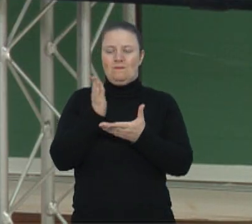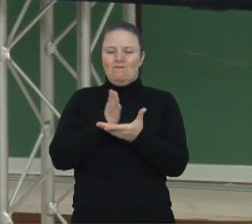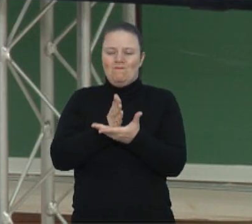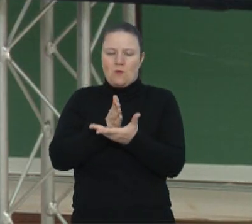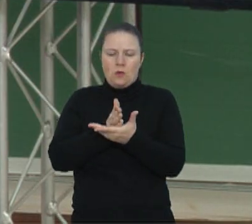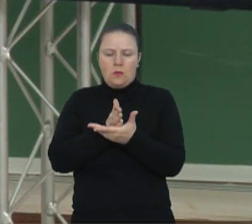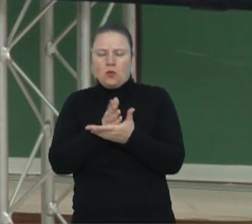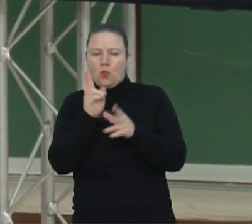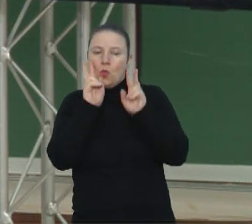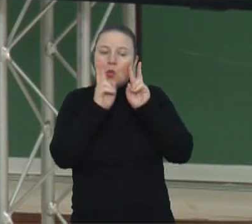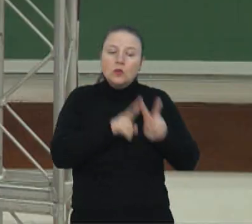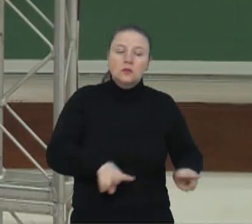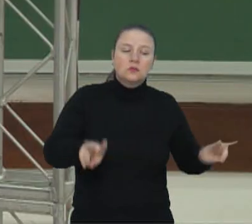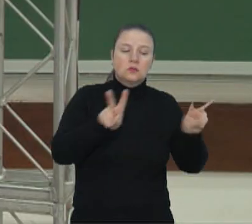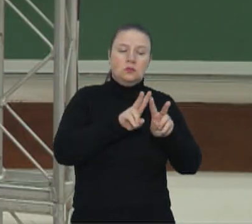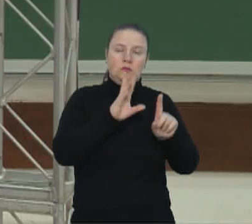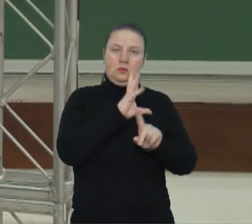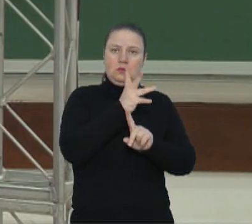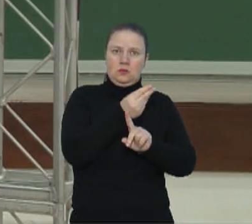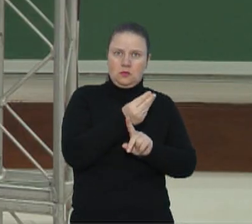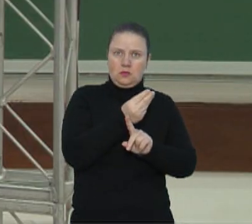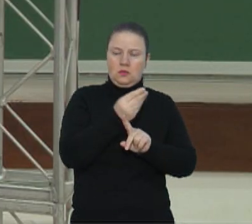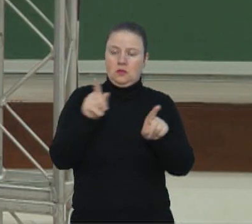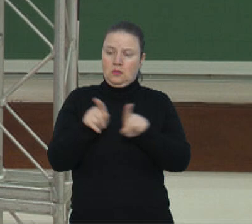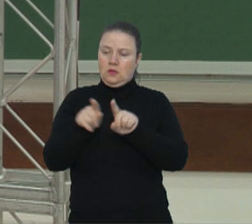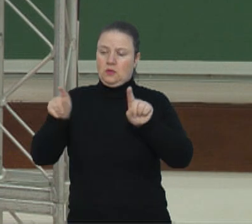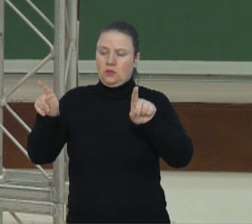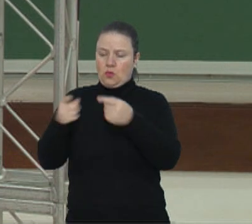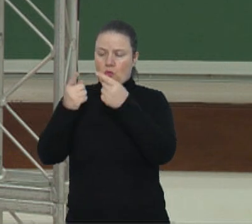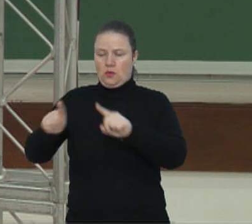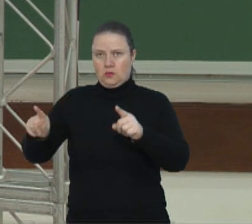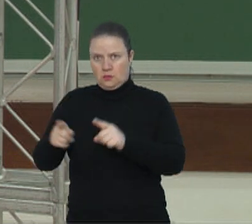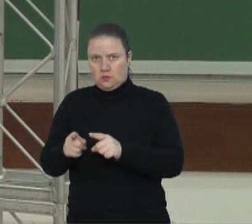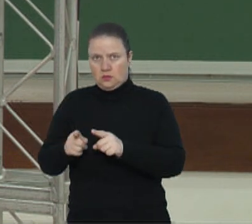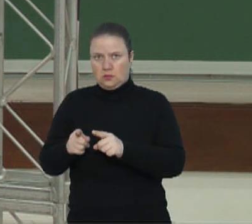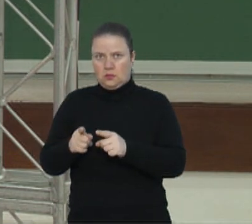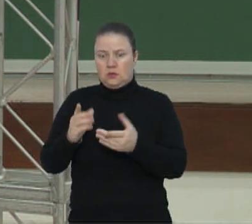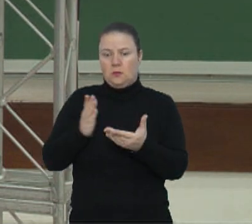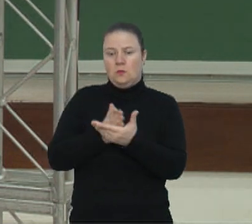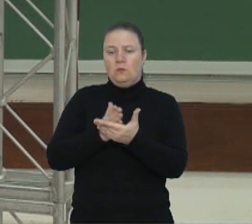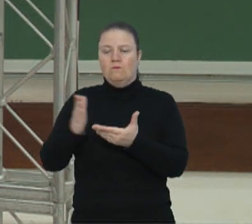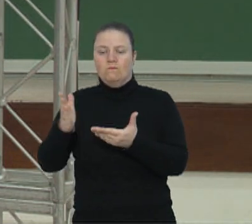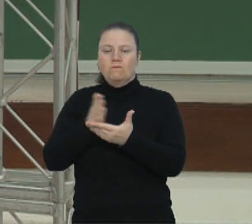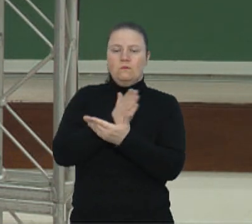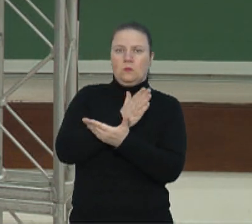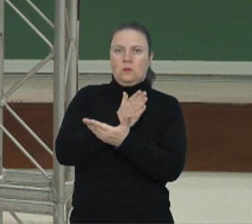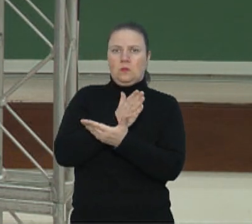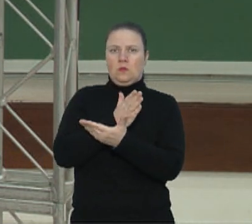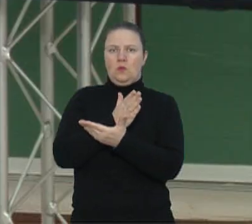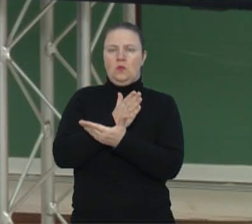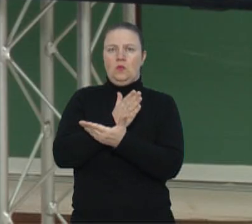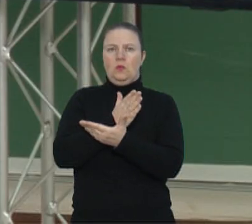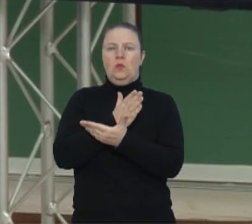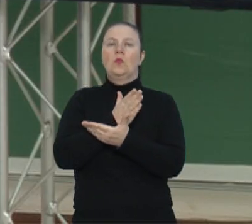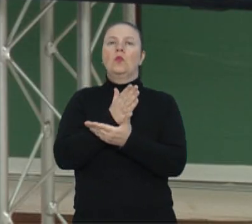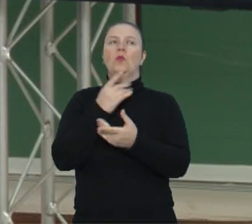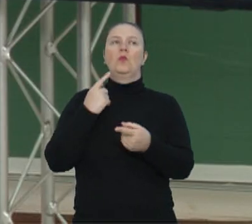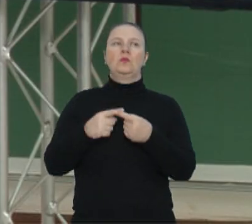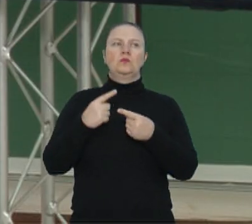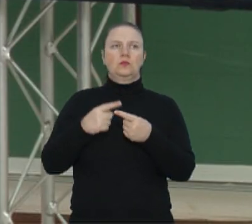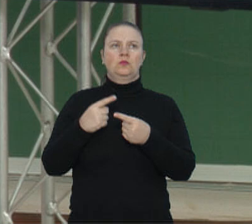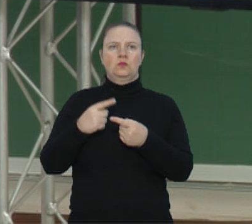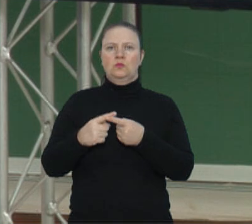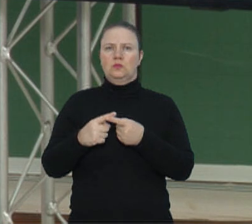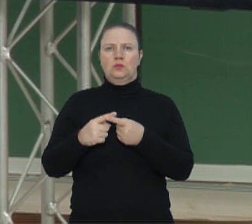música, né, na fronteira. Então, assim, se fala em objetos sonoros porque eles não são classificáveis